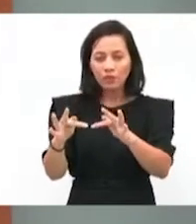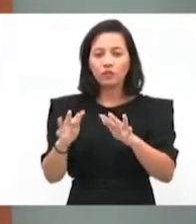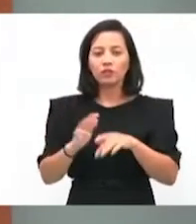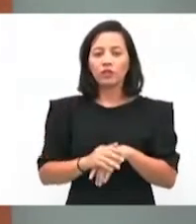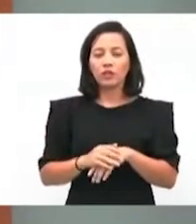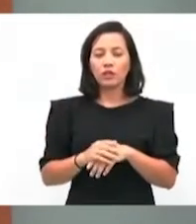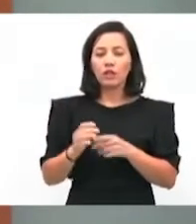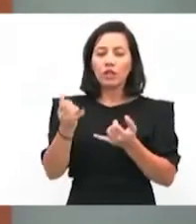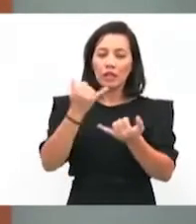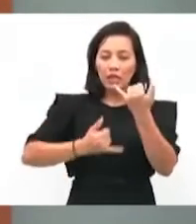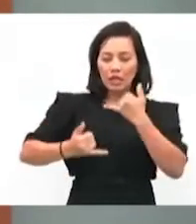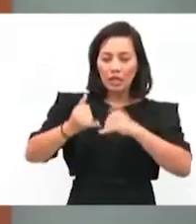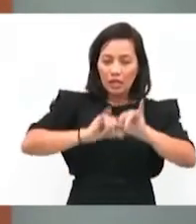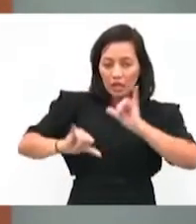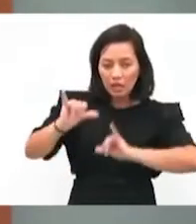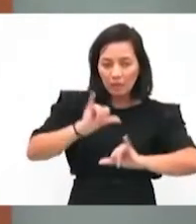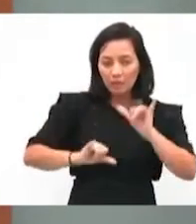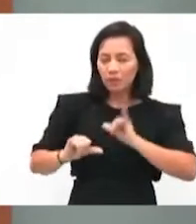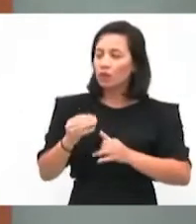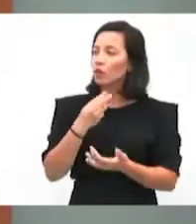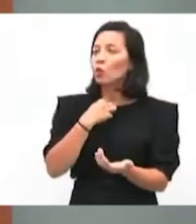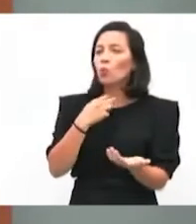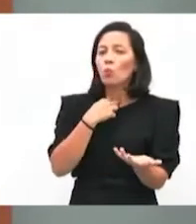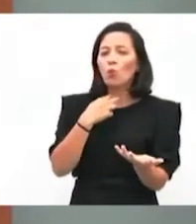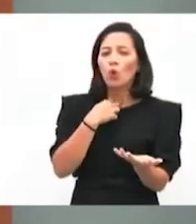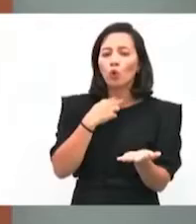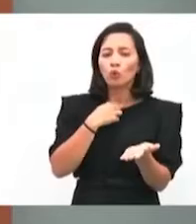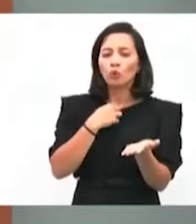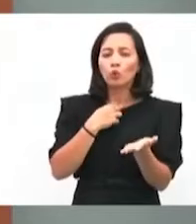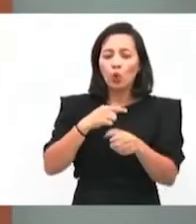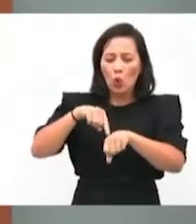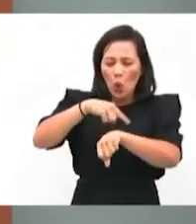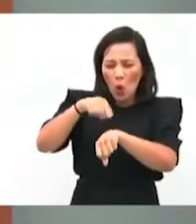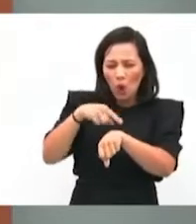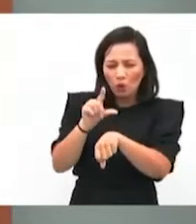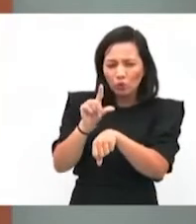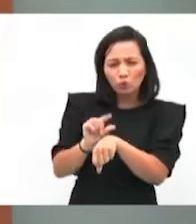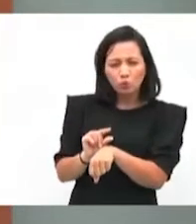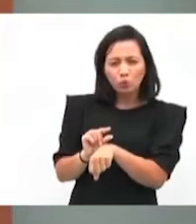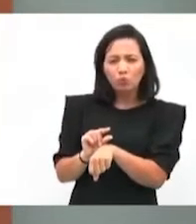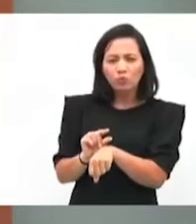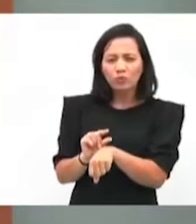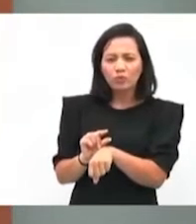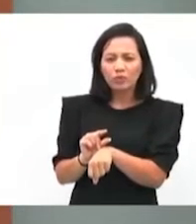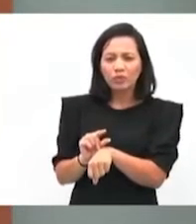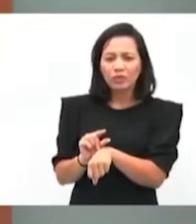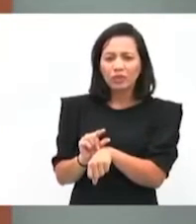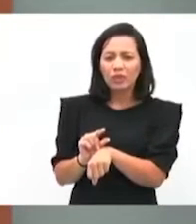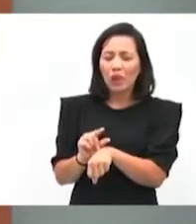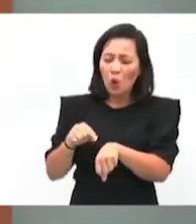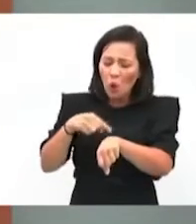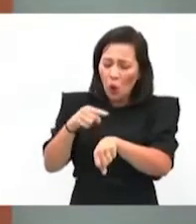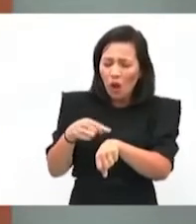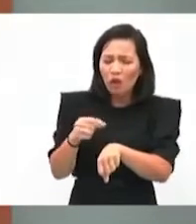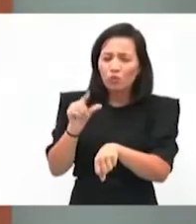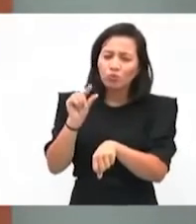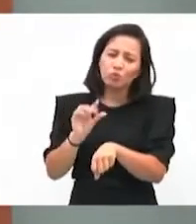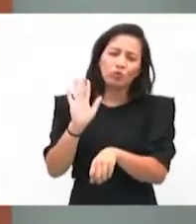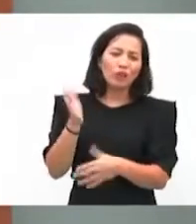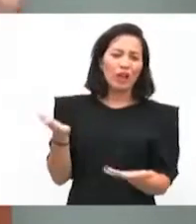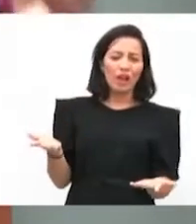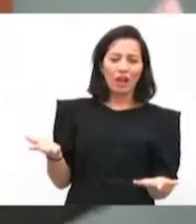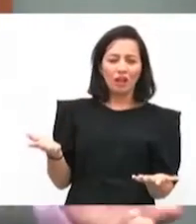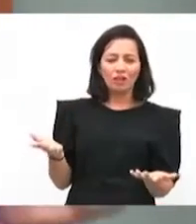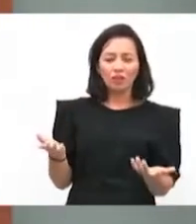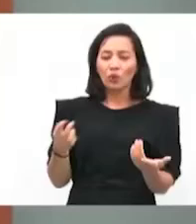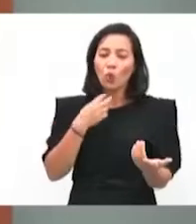química, disciplinas que não podem ter o número de aulas reduzido, porque eles já trabalham com o número de aulas bastante reduzidos.